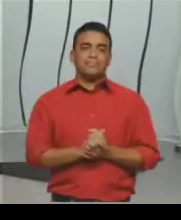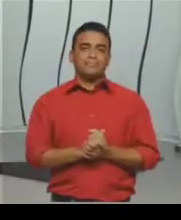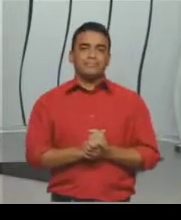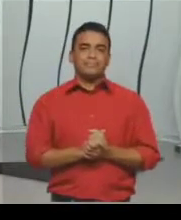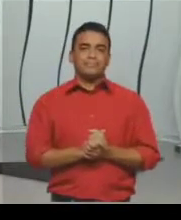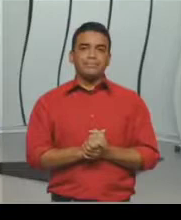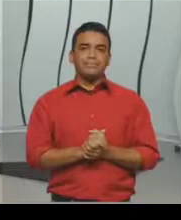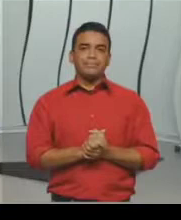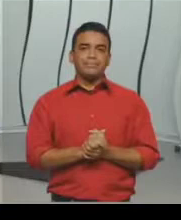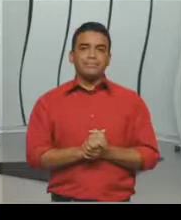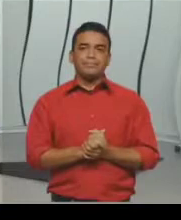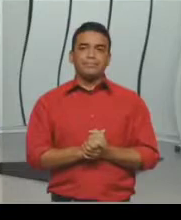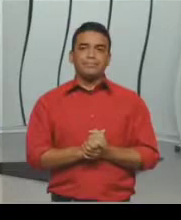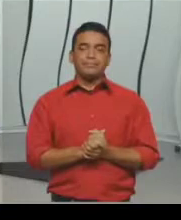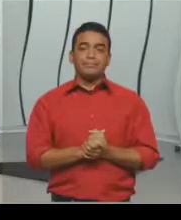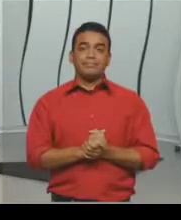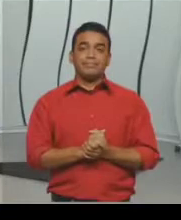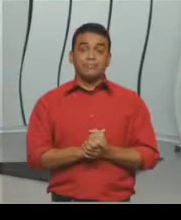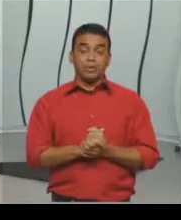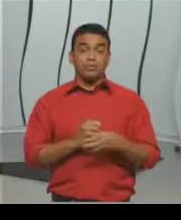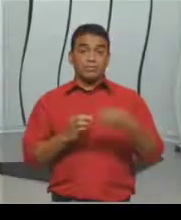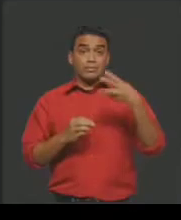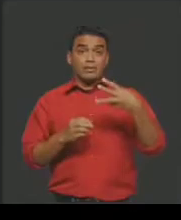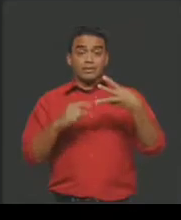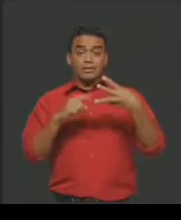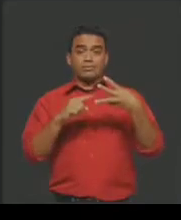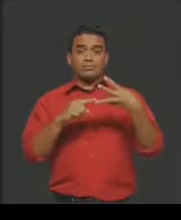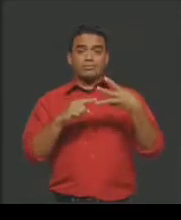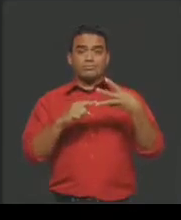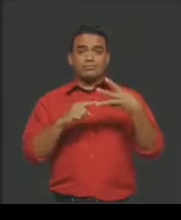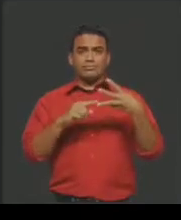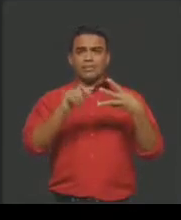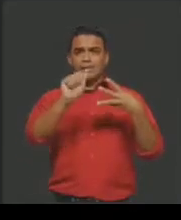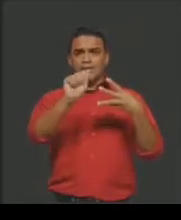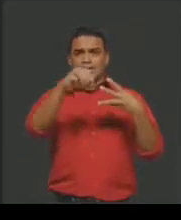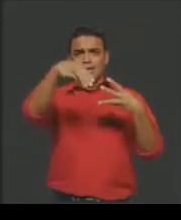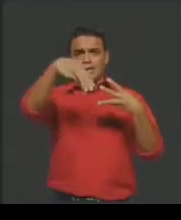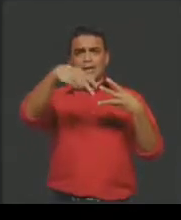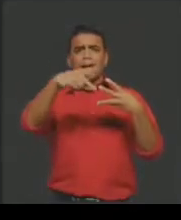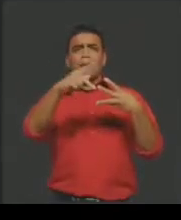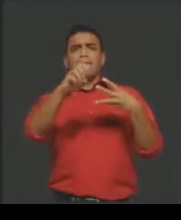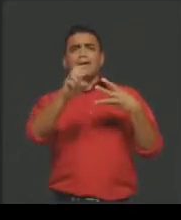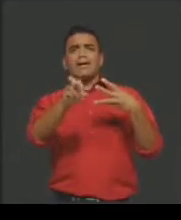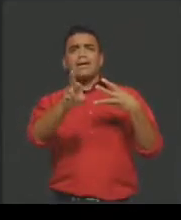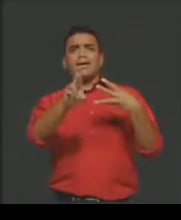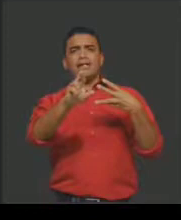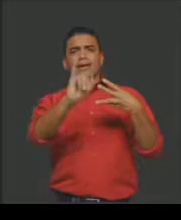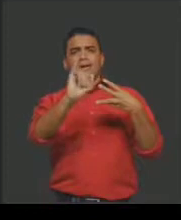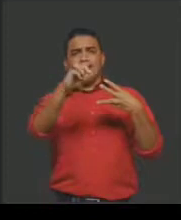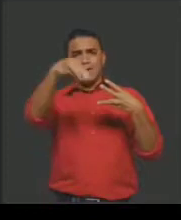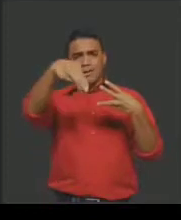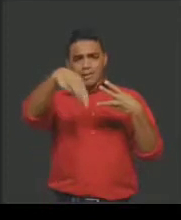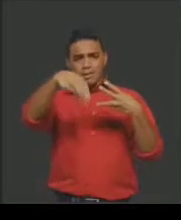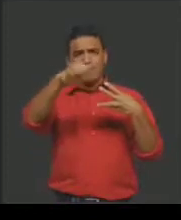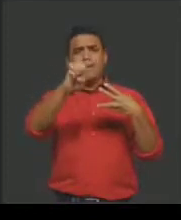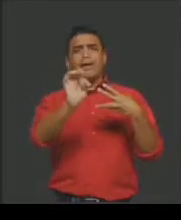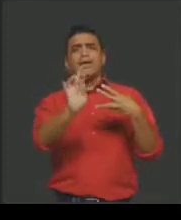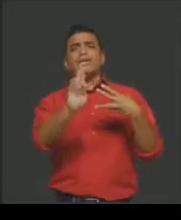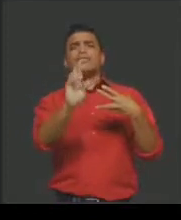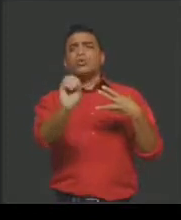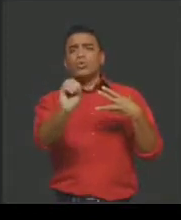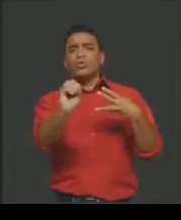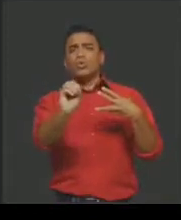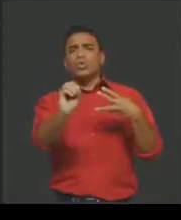Aqui nós temos o amperímetro, que é representado pela letra A, então fica fácil. Nós falamos do